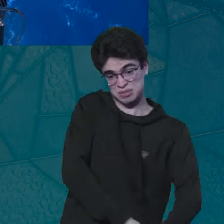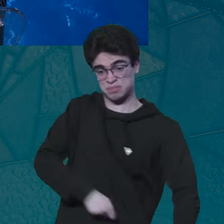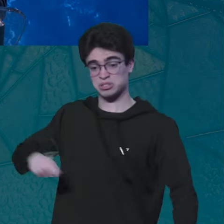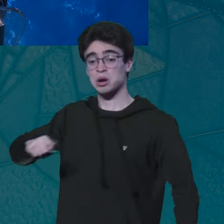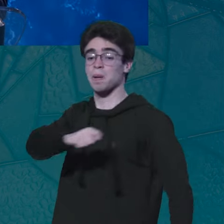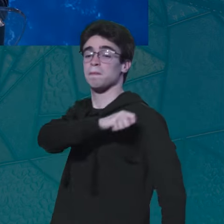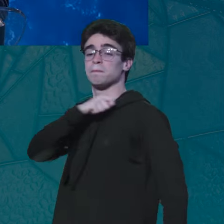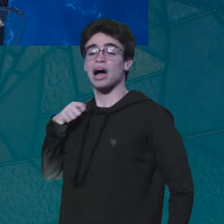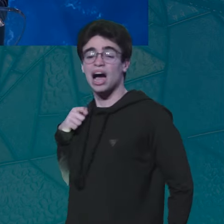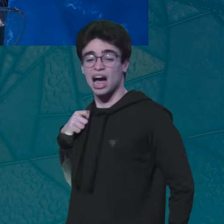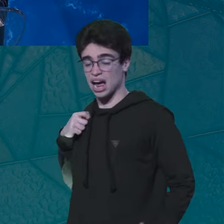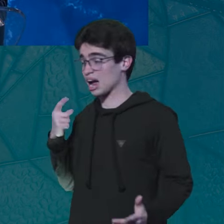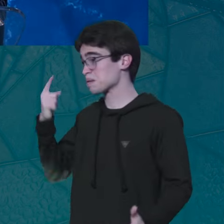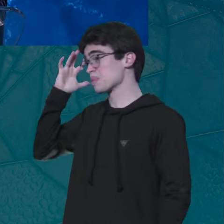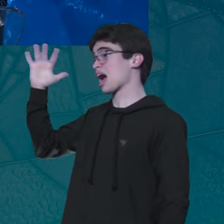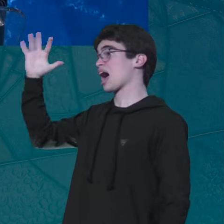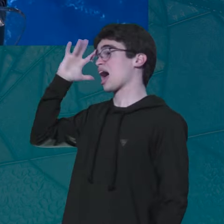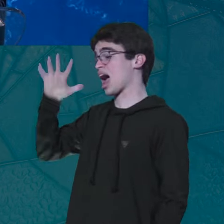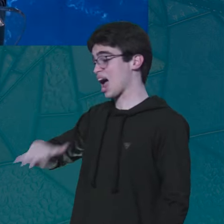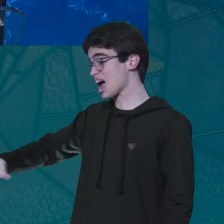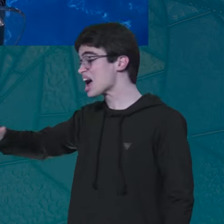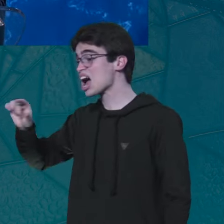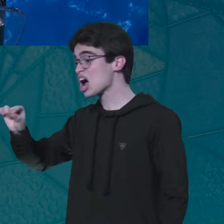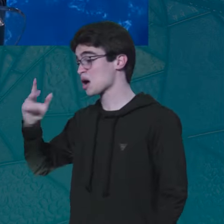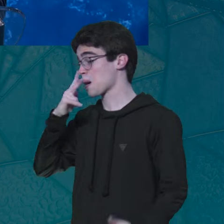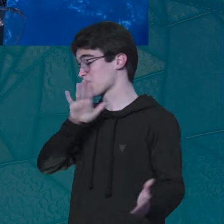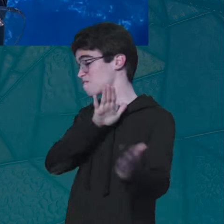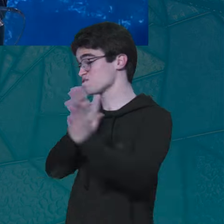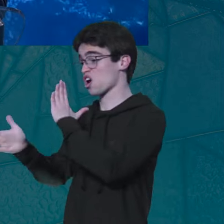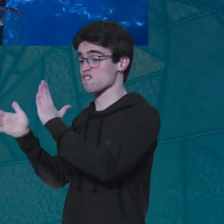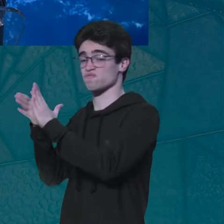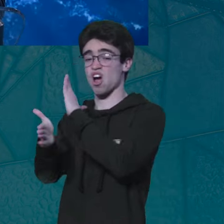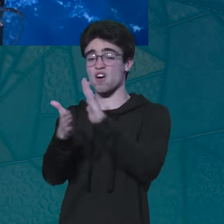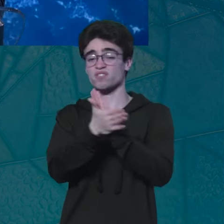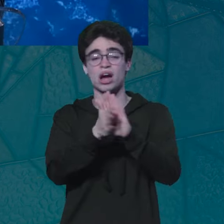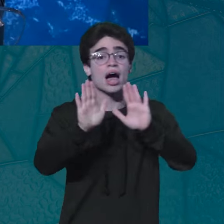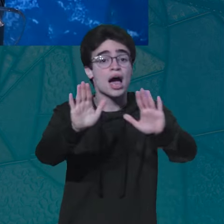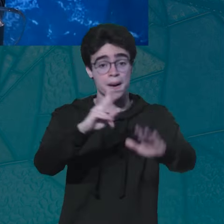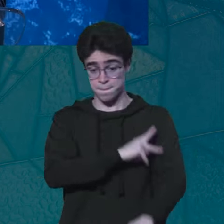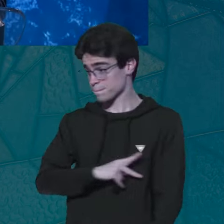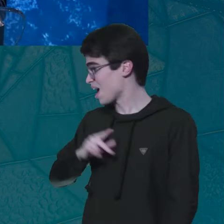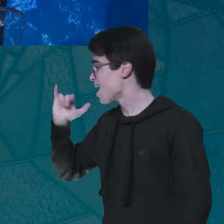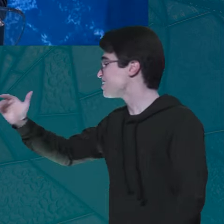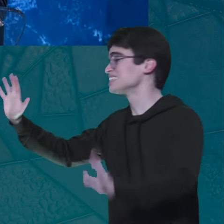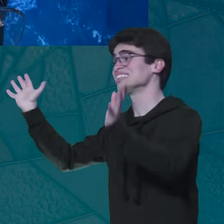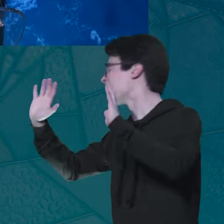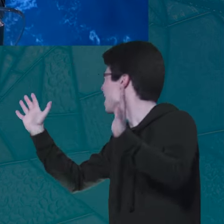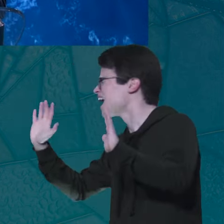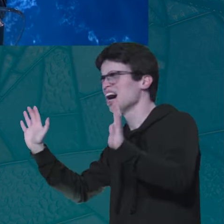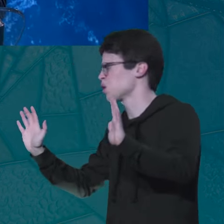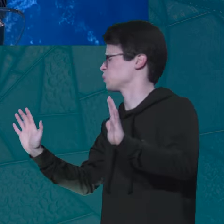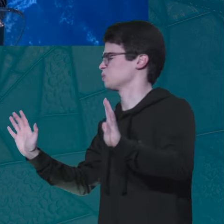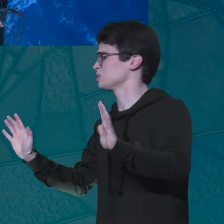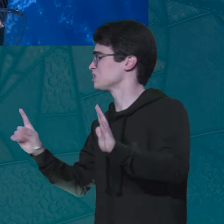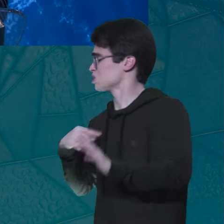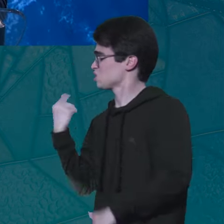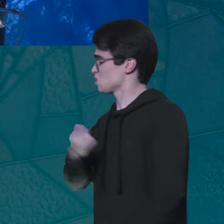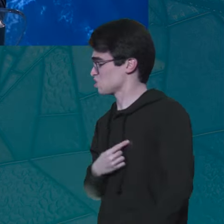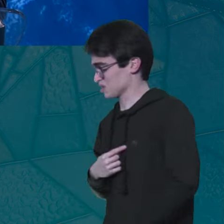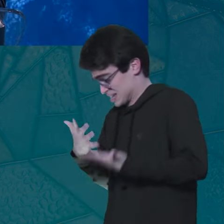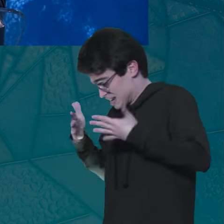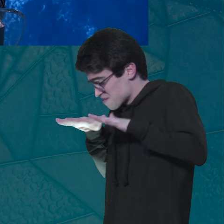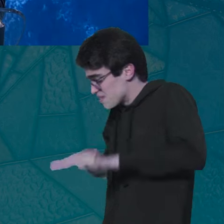se matar, porque pensava que os presos tivessem fugido. Mas Paulo gritou: "Não faça isso! Estamos